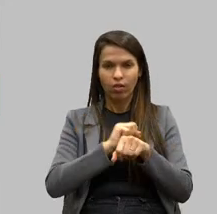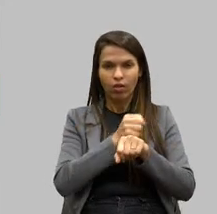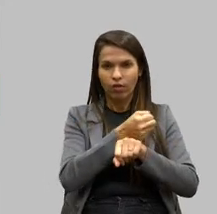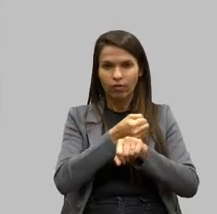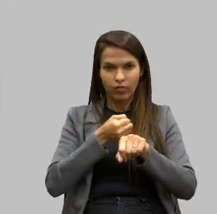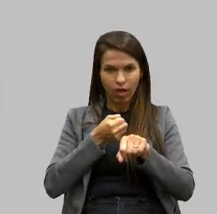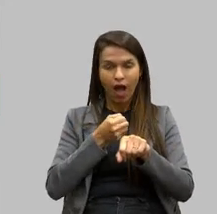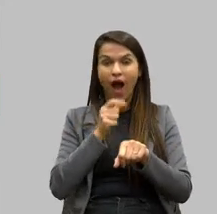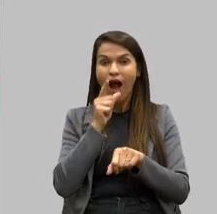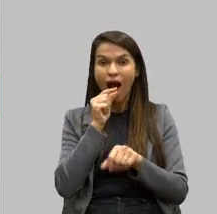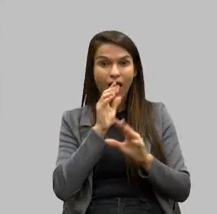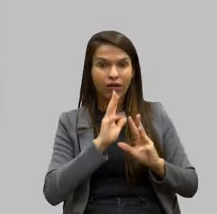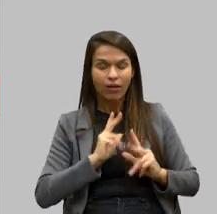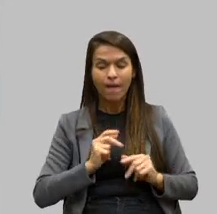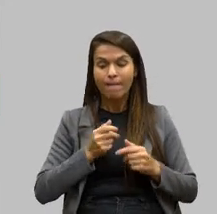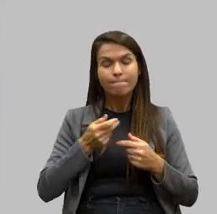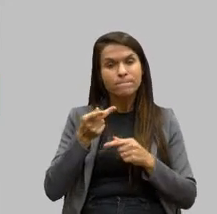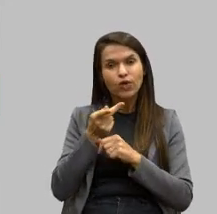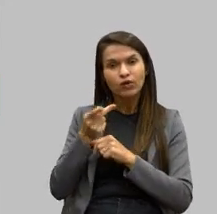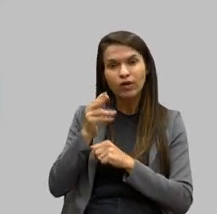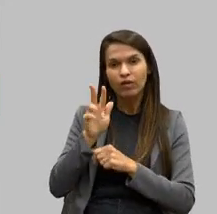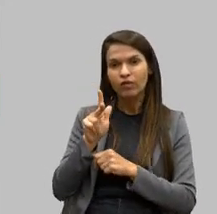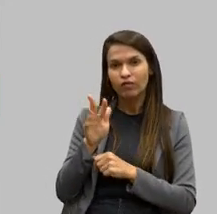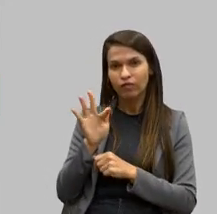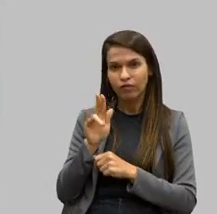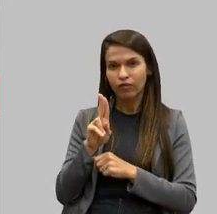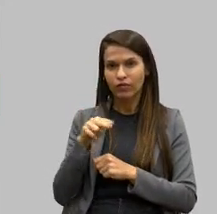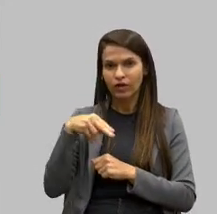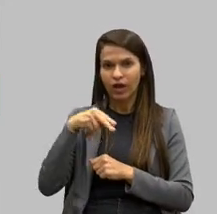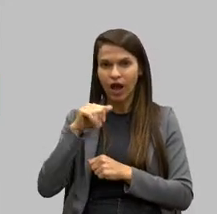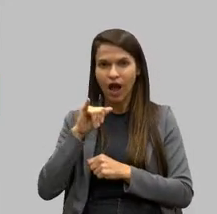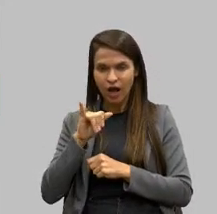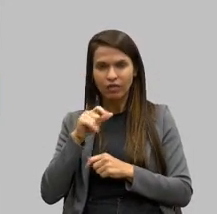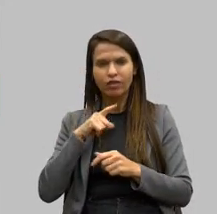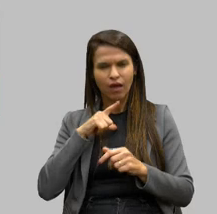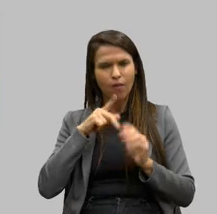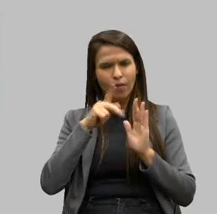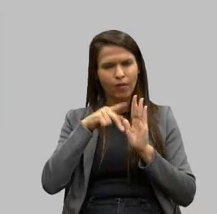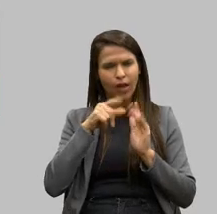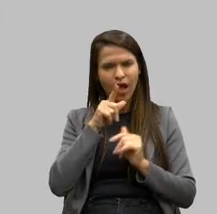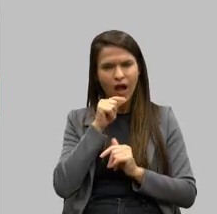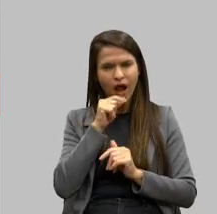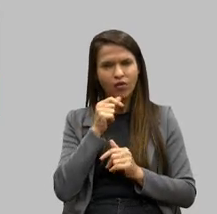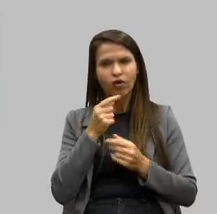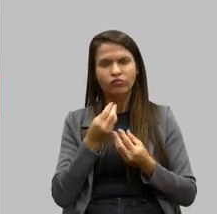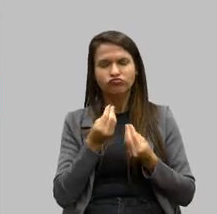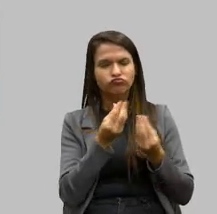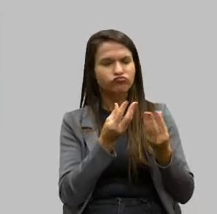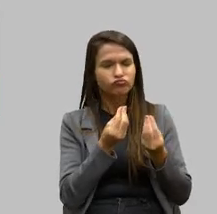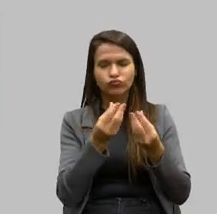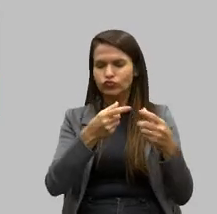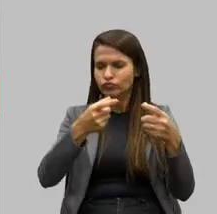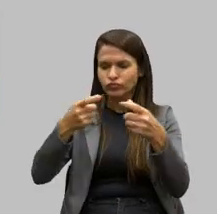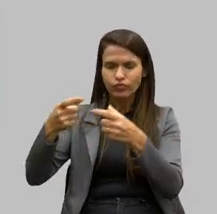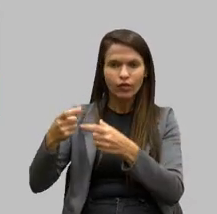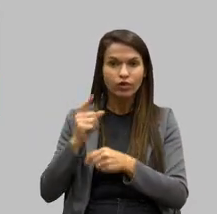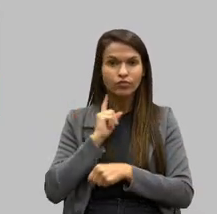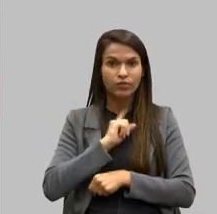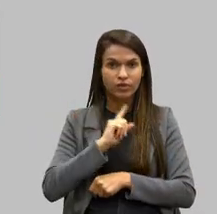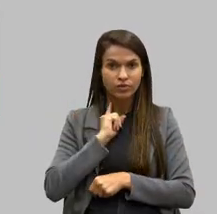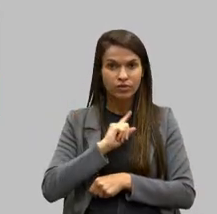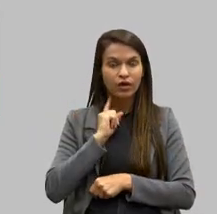tivemos que ir procurar a FUNAI, porque a FUNAI tem um programa de água e nós estamos disponibilizando para todos os lugares, todos os locais de Minas Gerais,